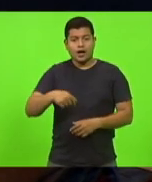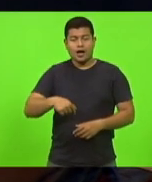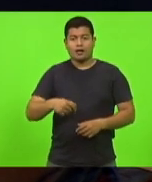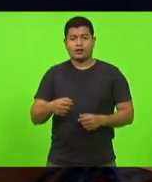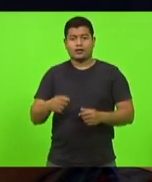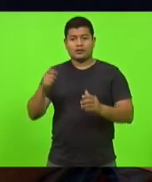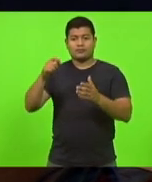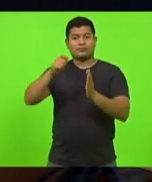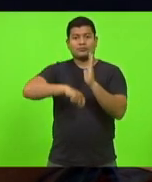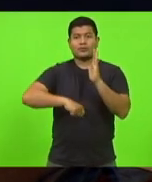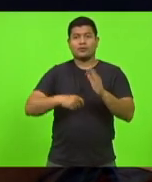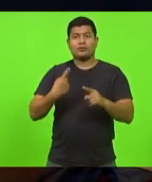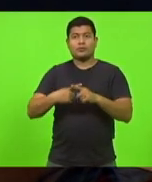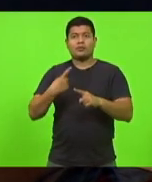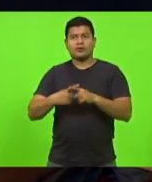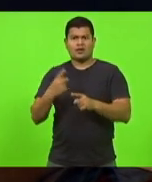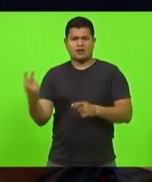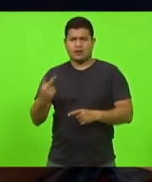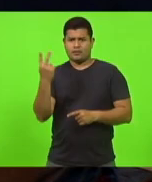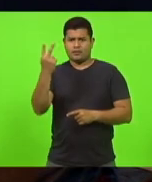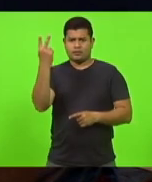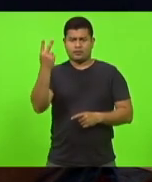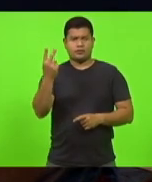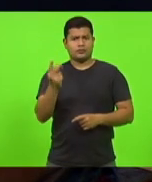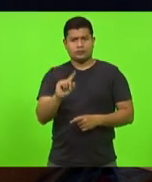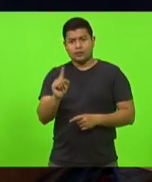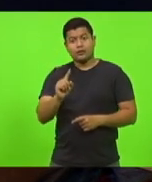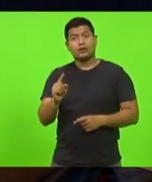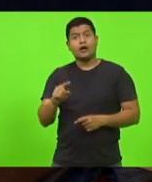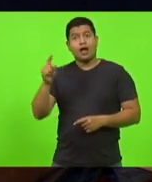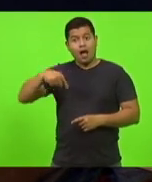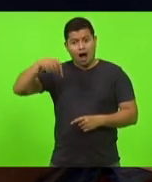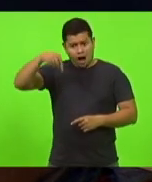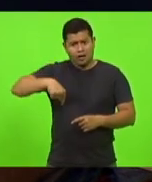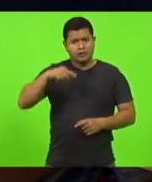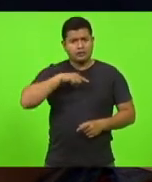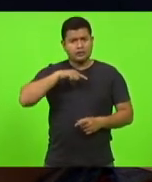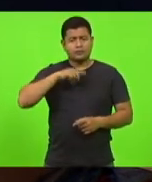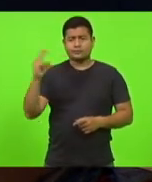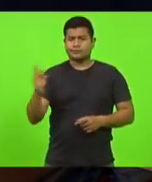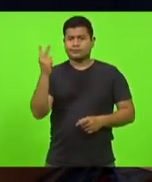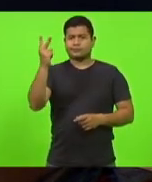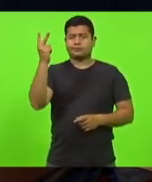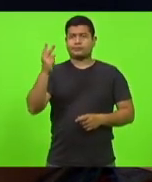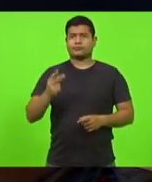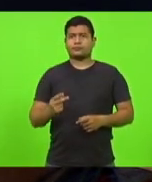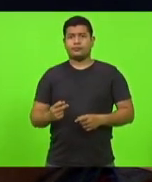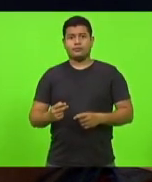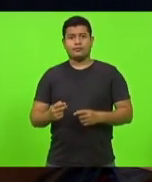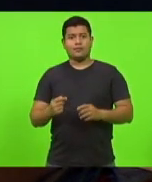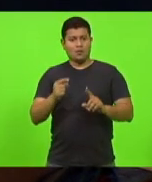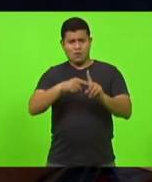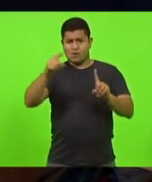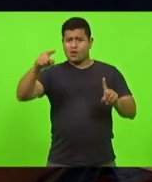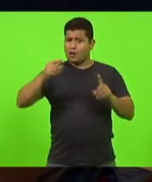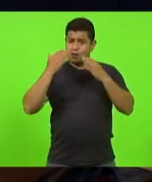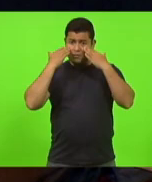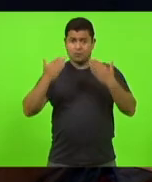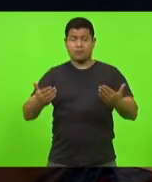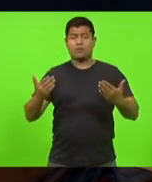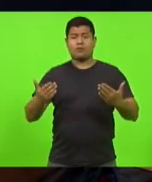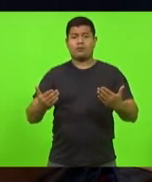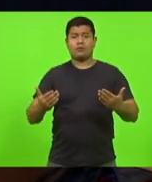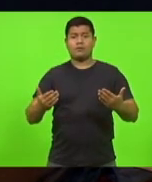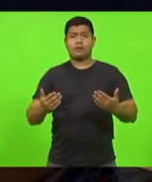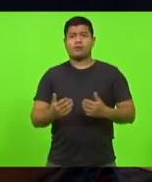É porque não é valorizado? Não. É porque aqui é valorizado, sim, os números mostram isso.